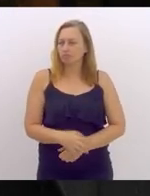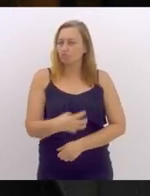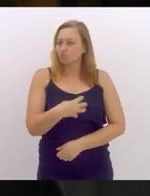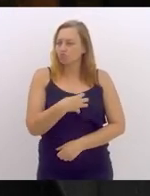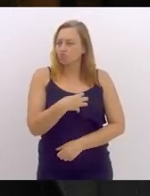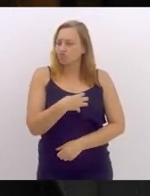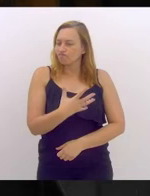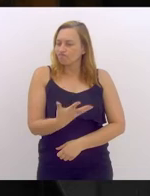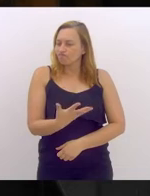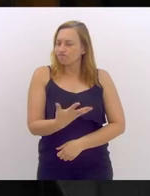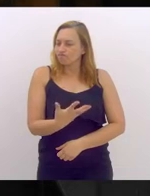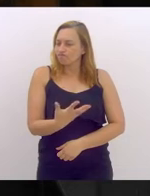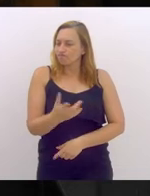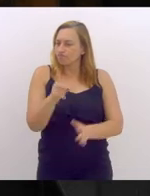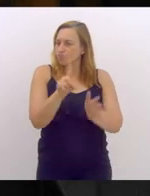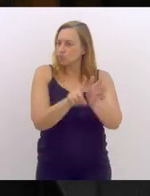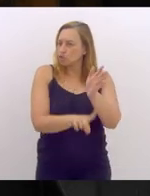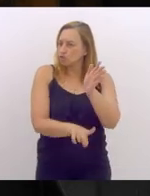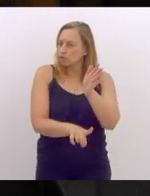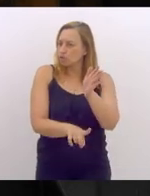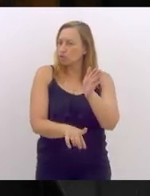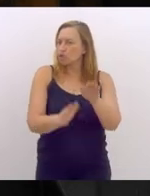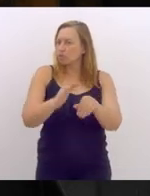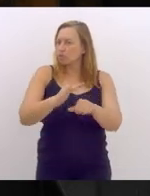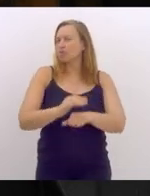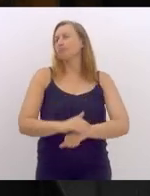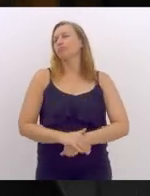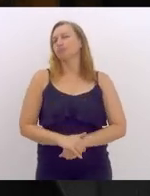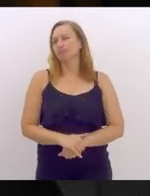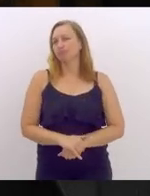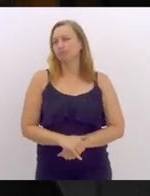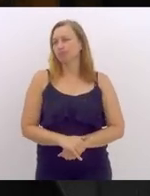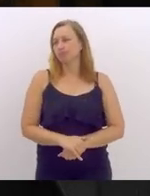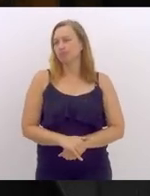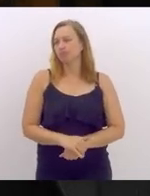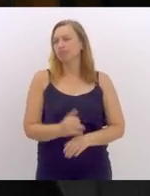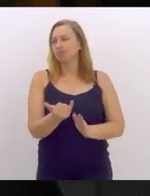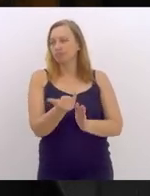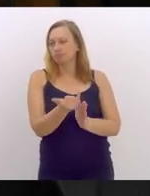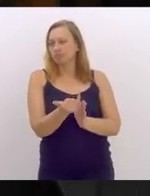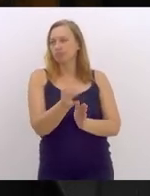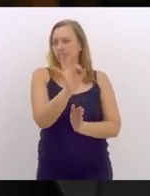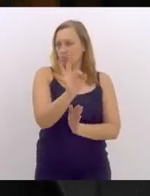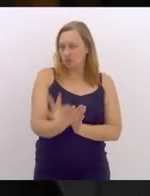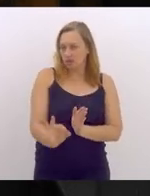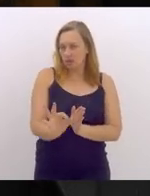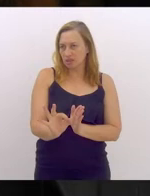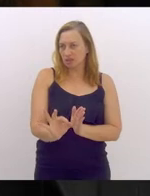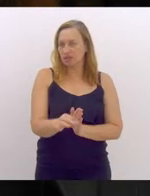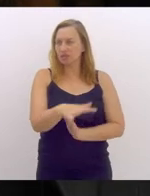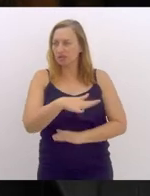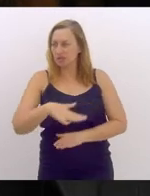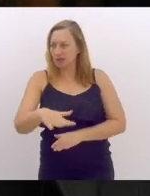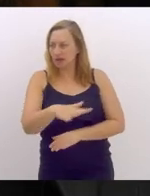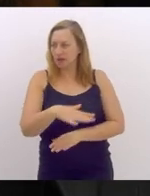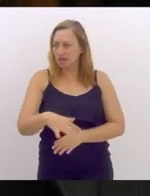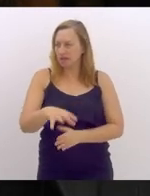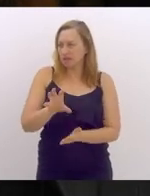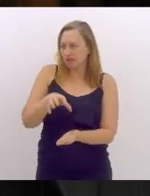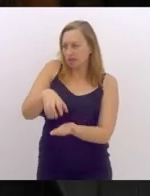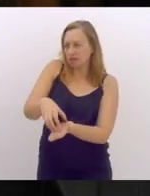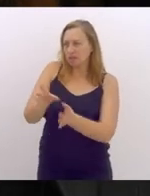sentido de reduzir alíquota do setor Atacadista